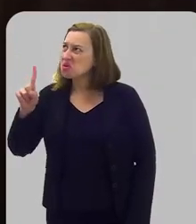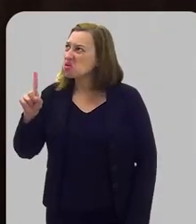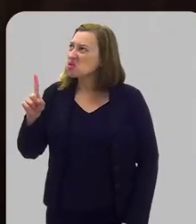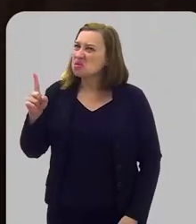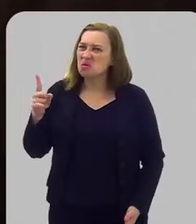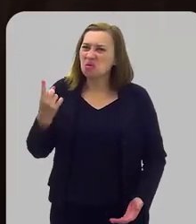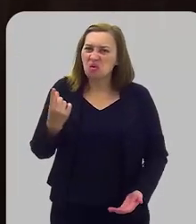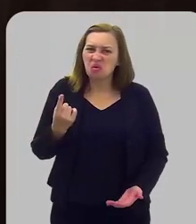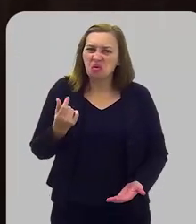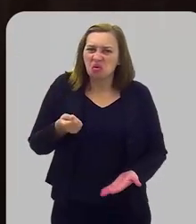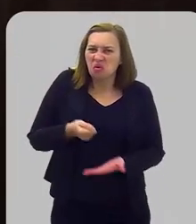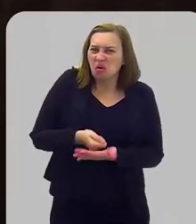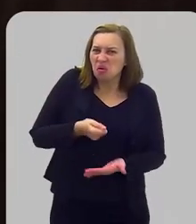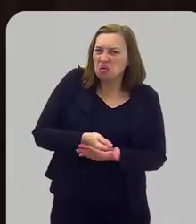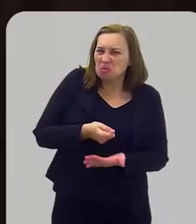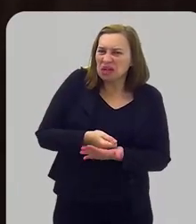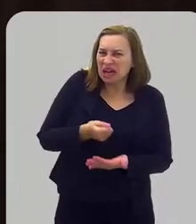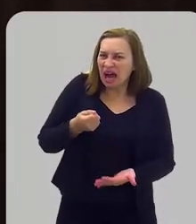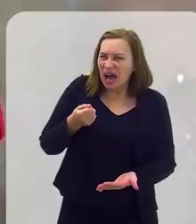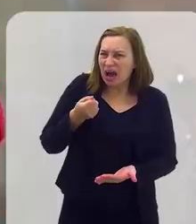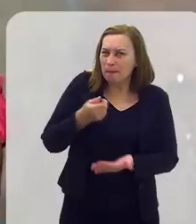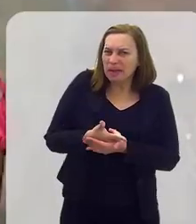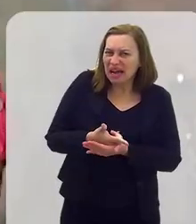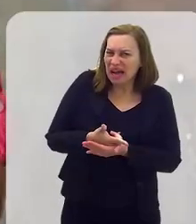ou não permitas